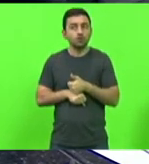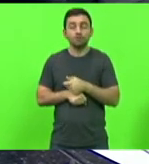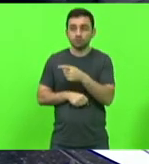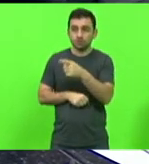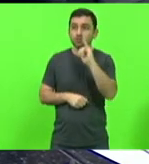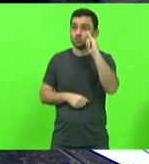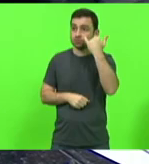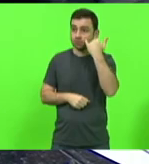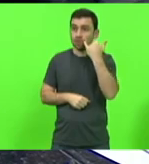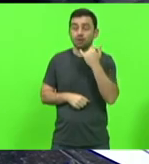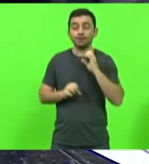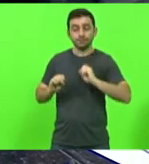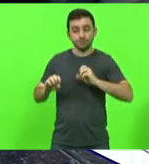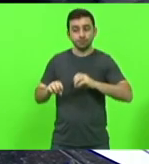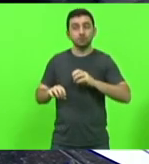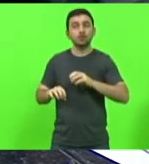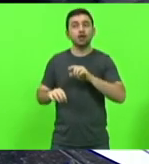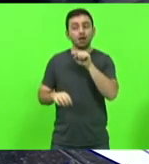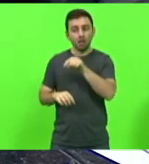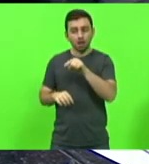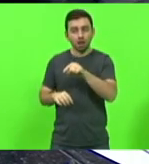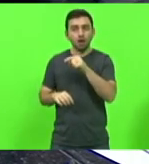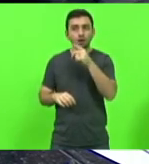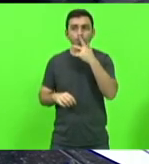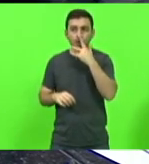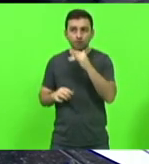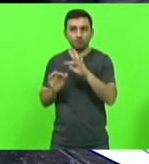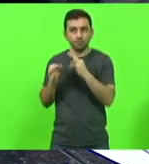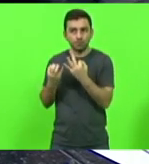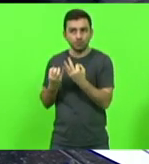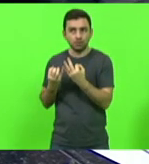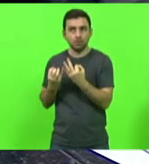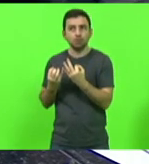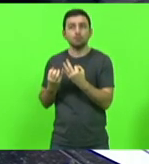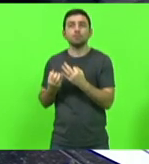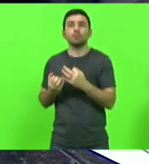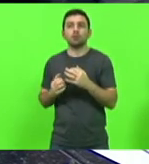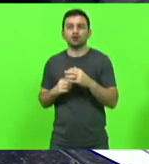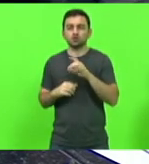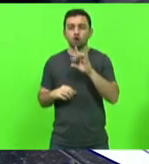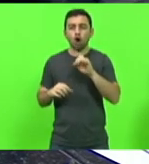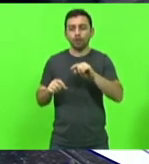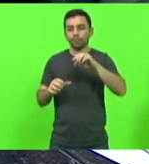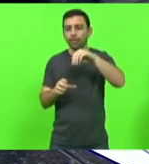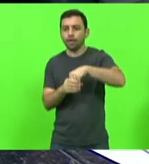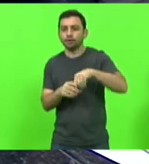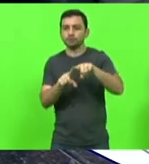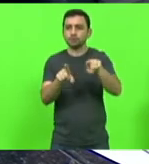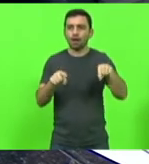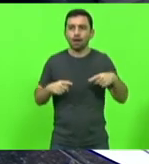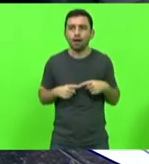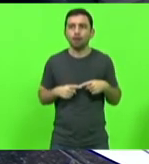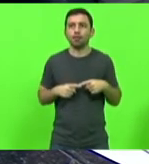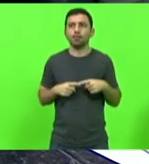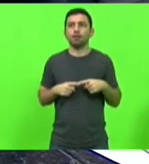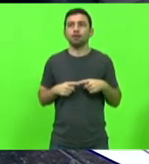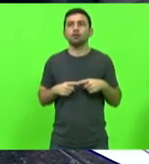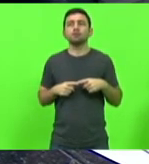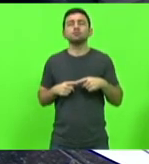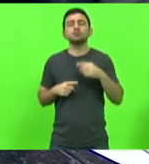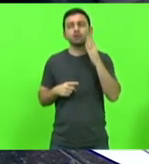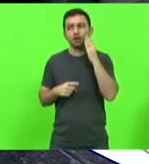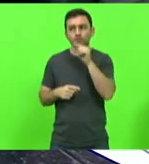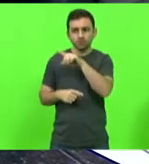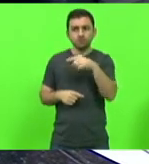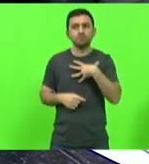quem educa é o pai, mas a escola ensina muita coisa, não só a parte de sala de aula, a parte socioemocional. Quem tem filho sabe do que estou